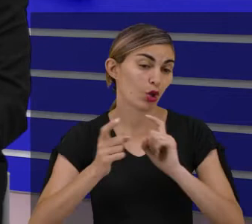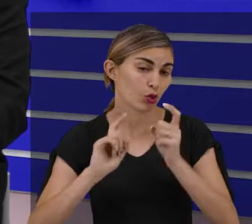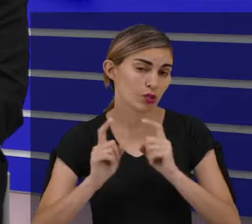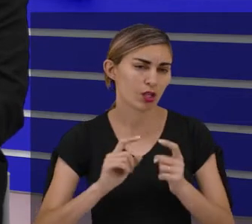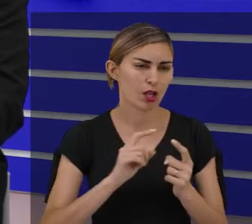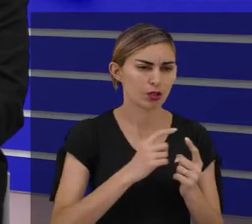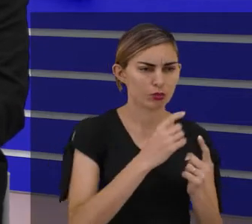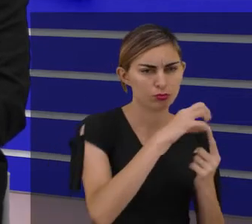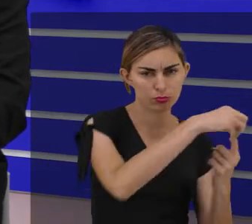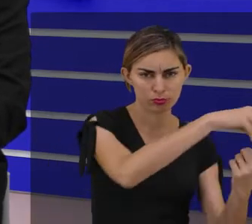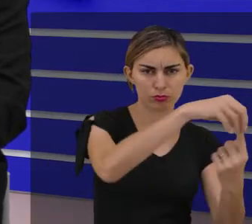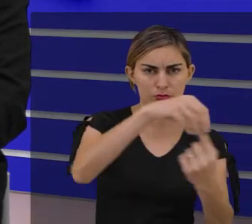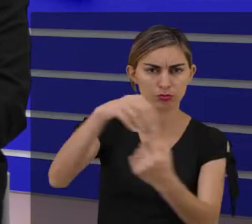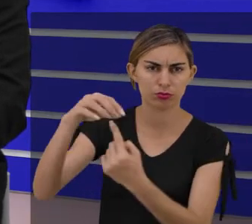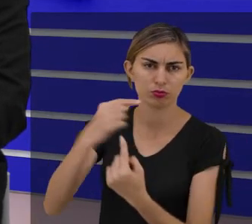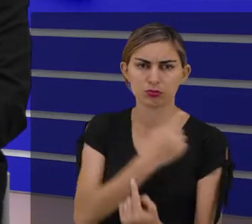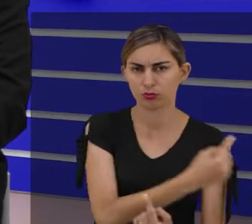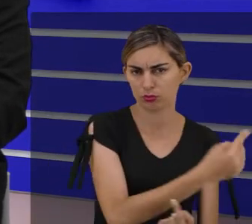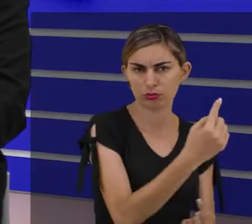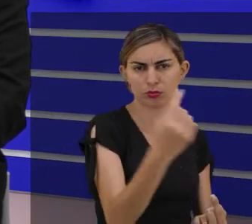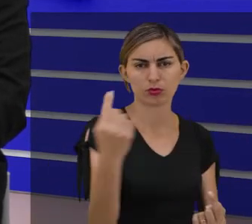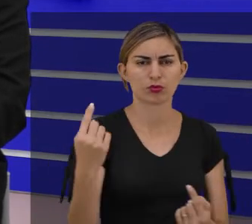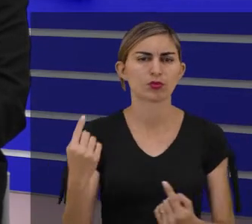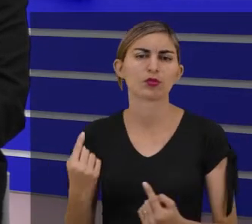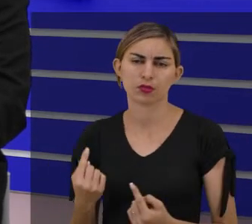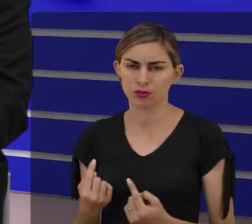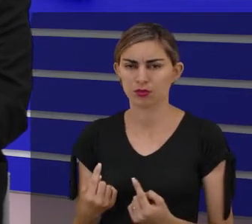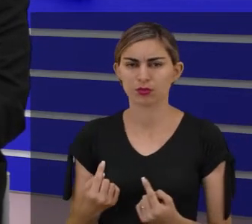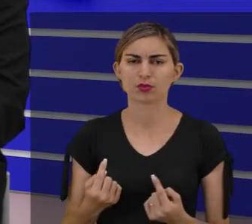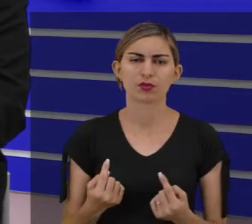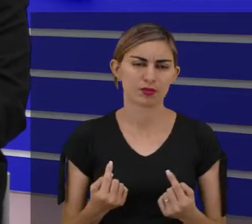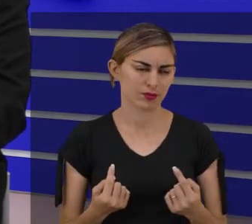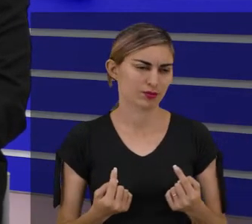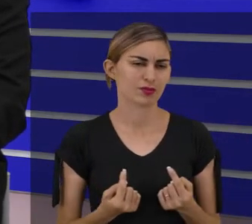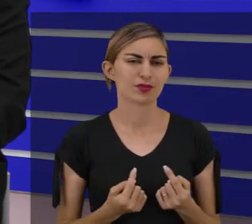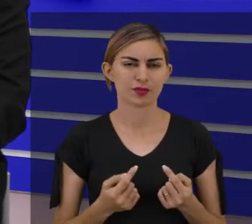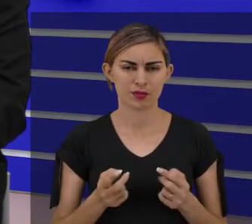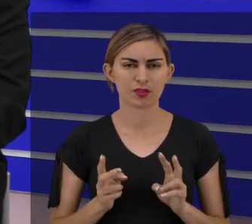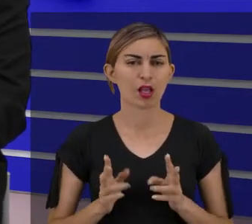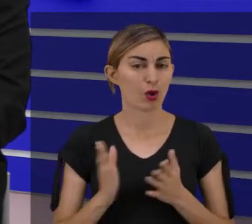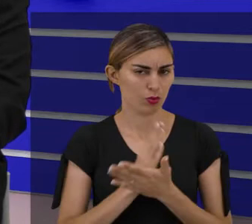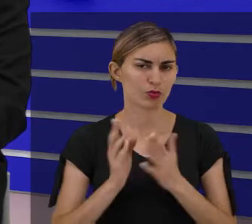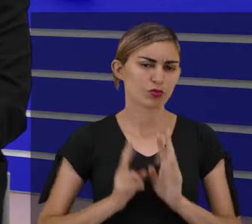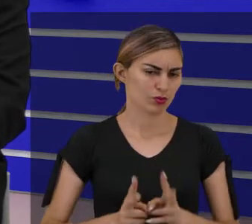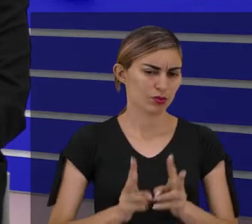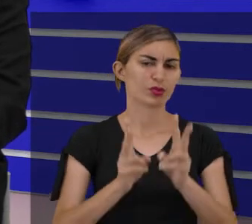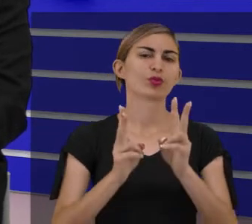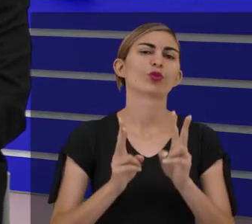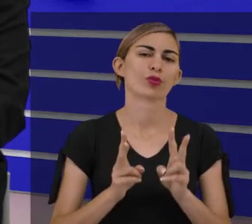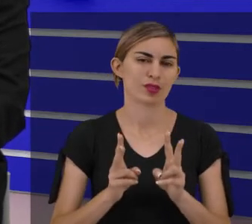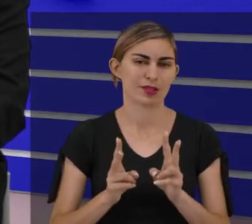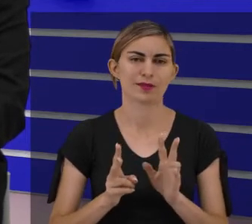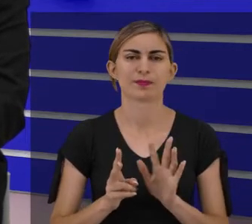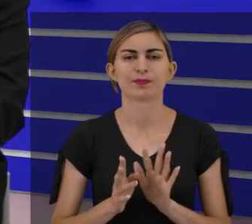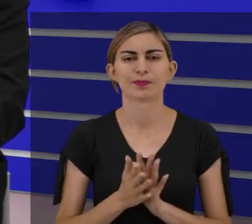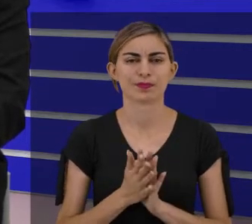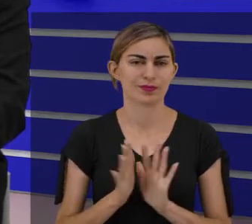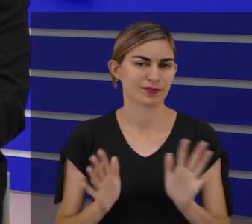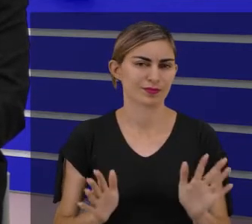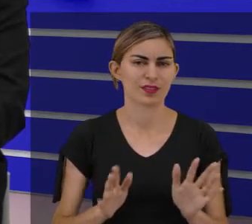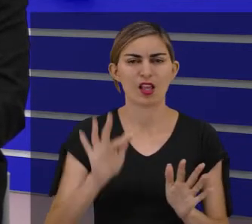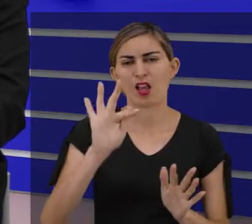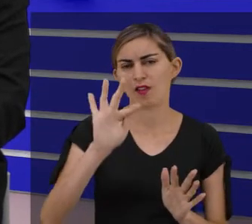negociados individualmente, né? Mas nós temos garantias constitucionais que não continuam sendo passíveis de negociação, né?